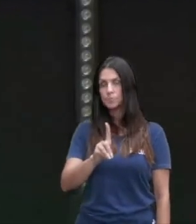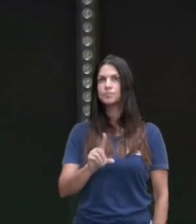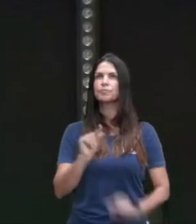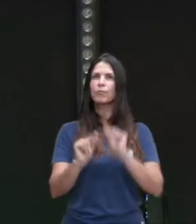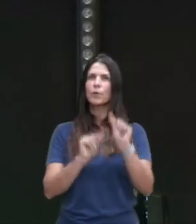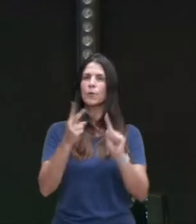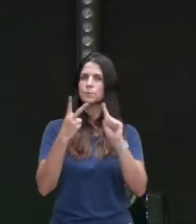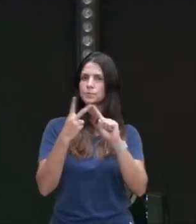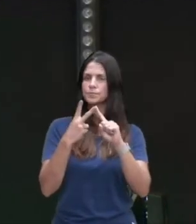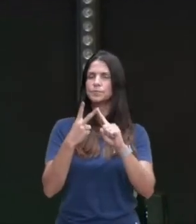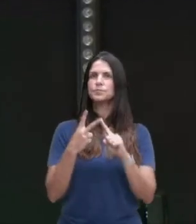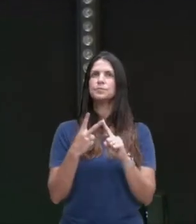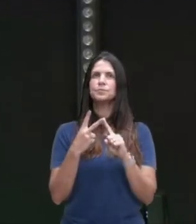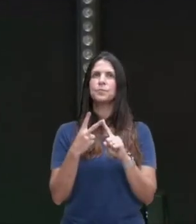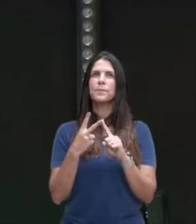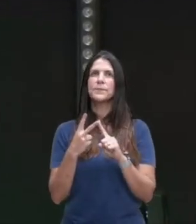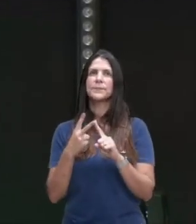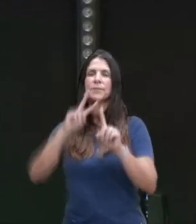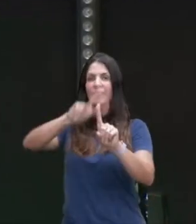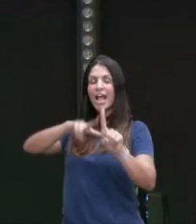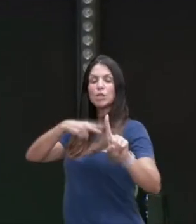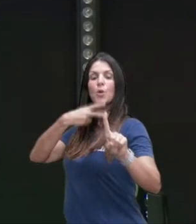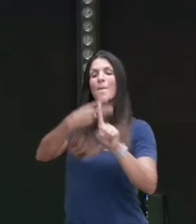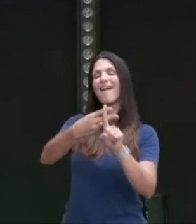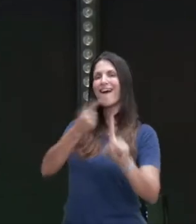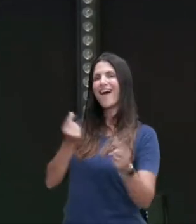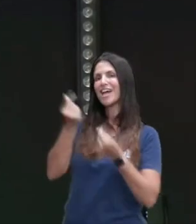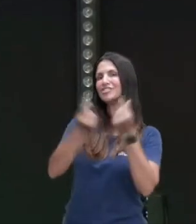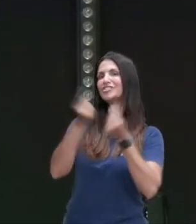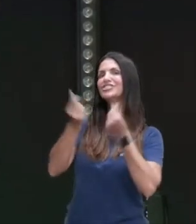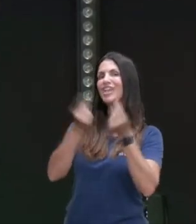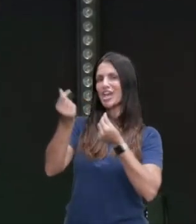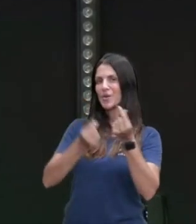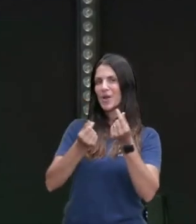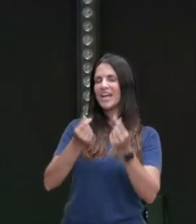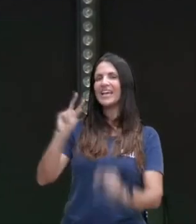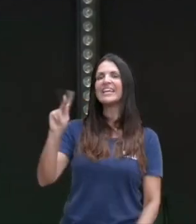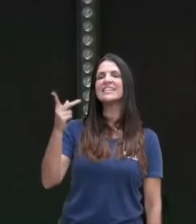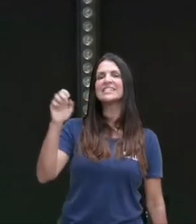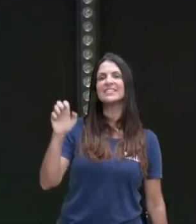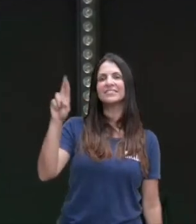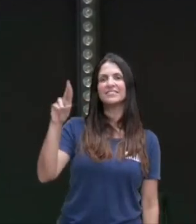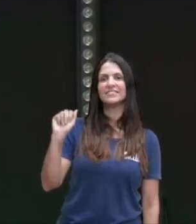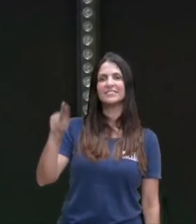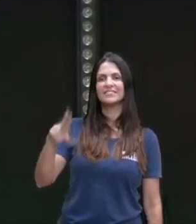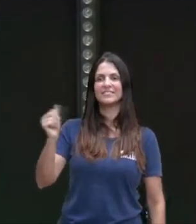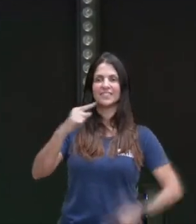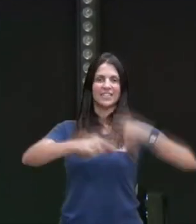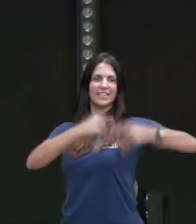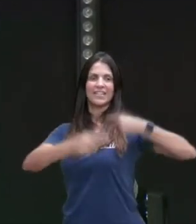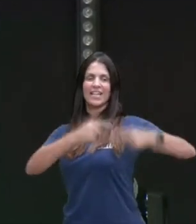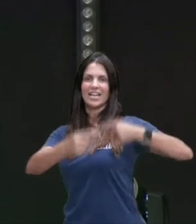é que ele tinha porção dobrada da herança do Pai então se une a ganhar 100.000 além